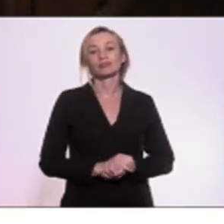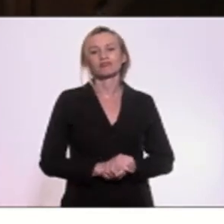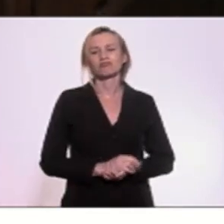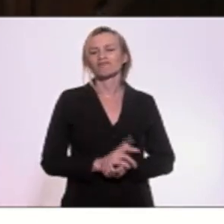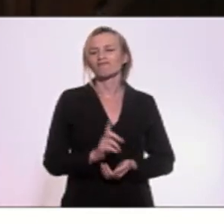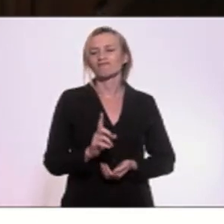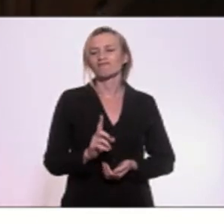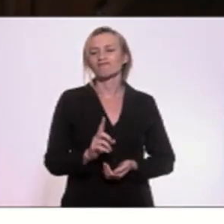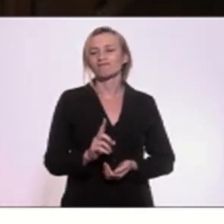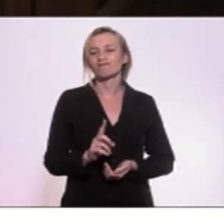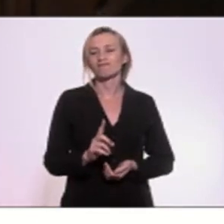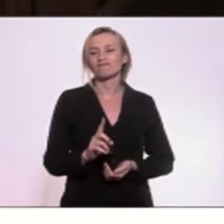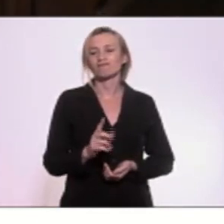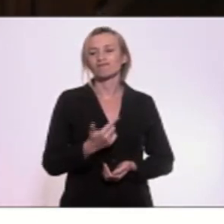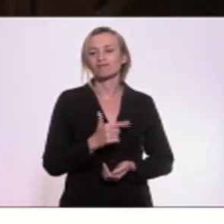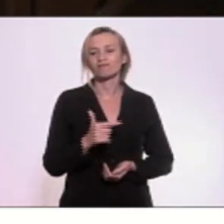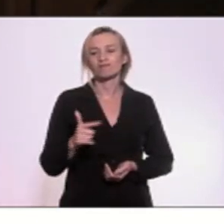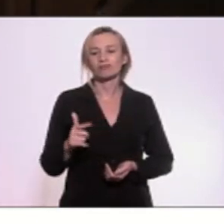nome, como nós sabemos.